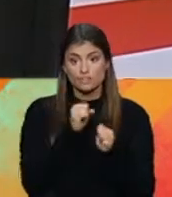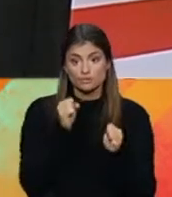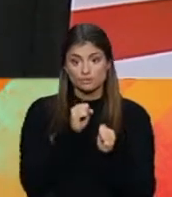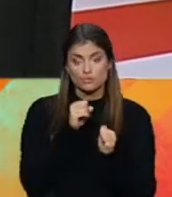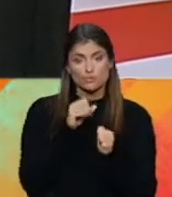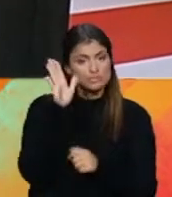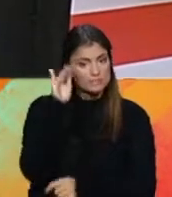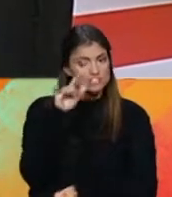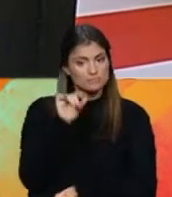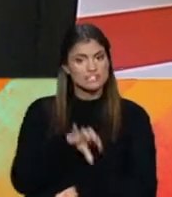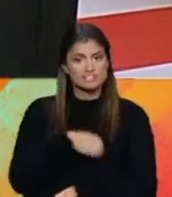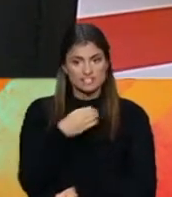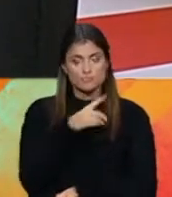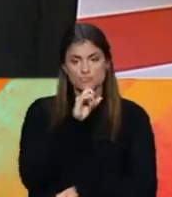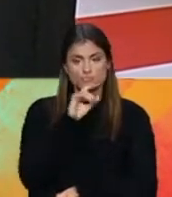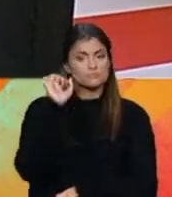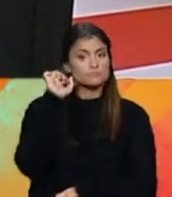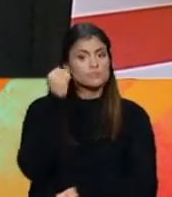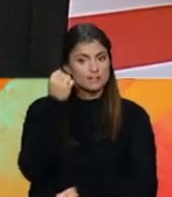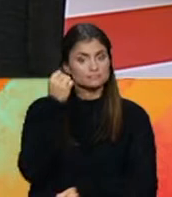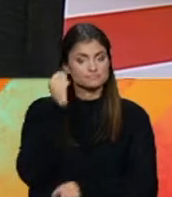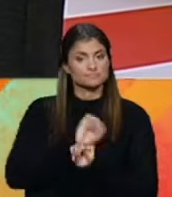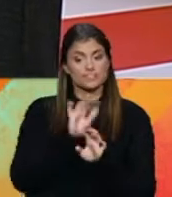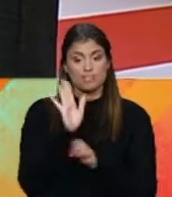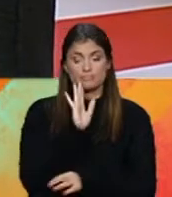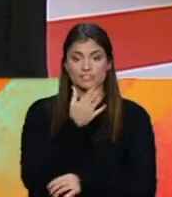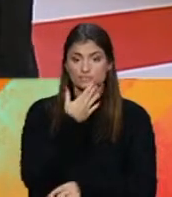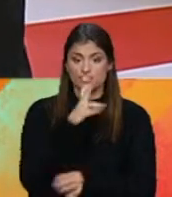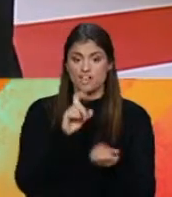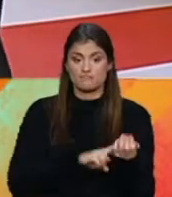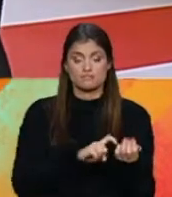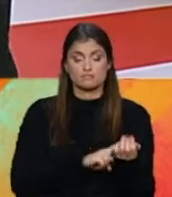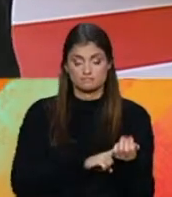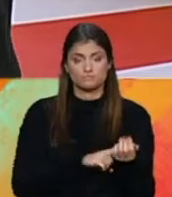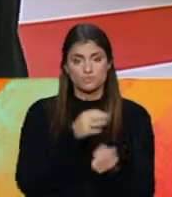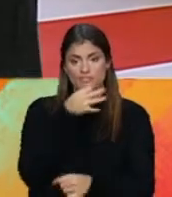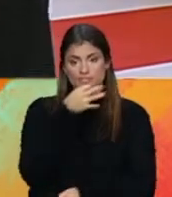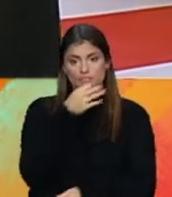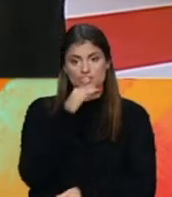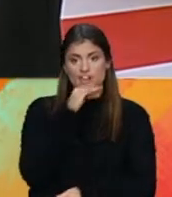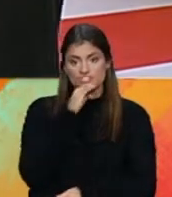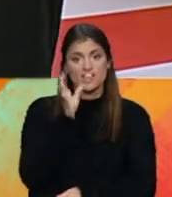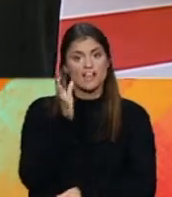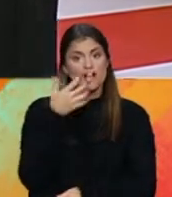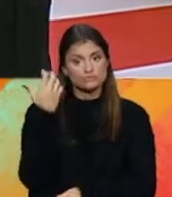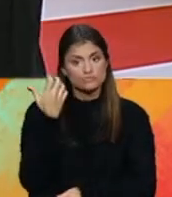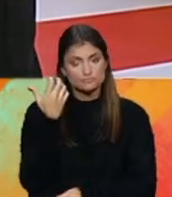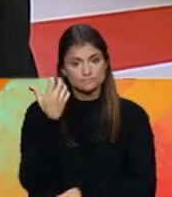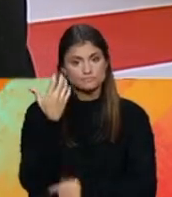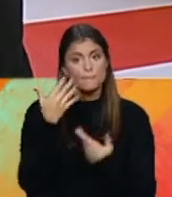os animais também sentem pode ter prejudicial obviamente dependendo das raças não é quando falamos de entre Cães e Gatos